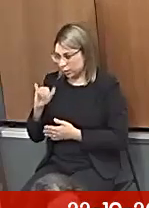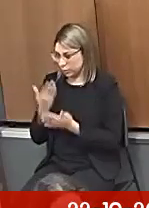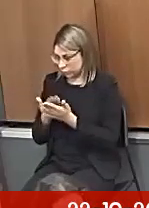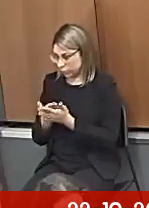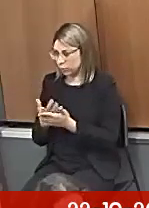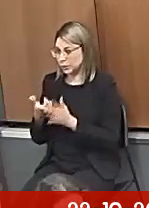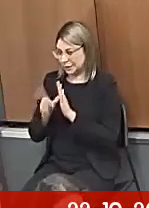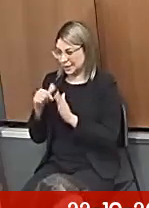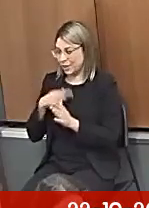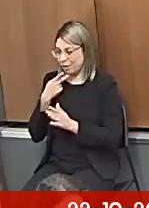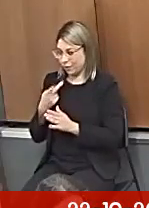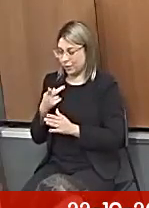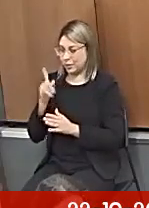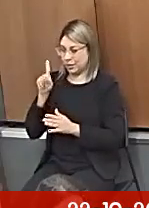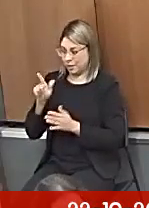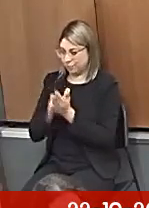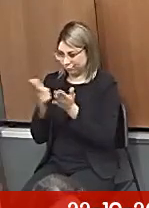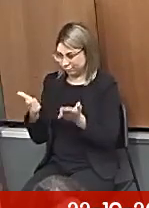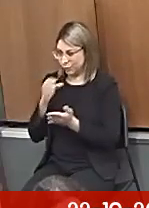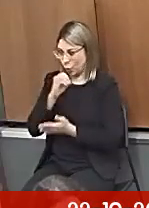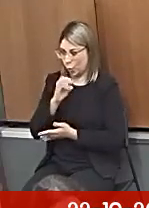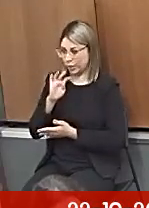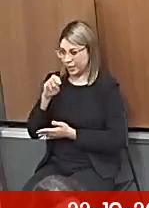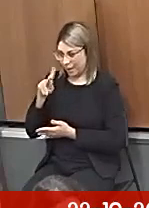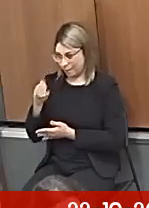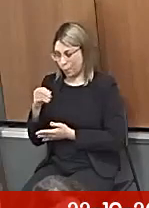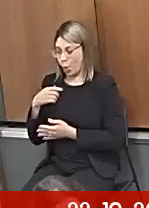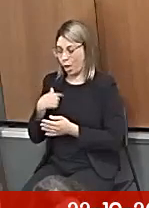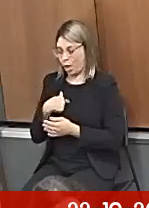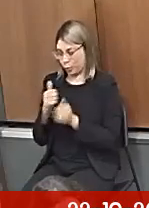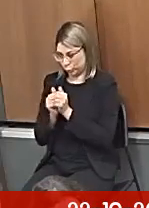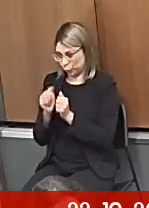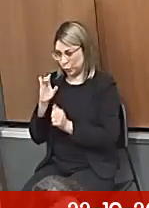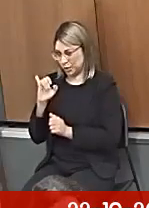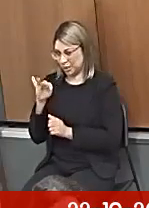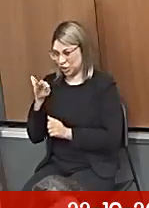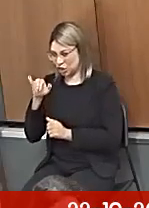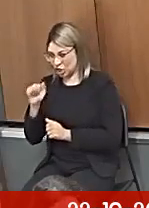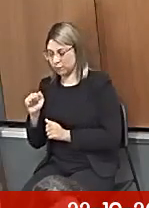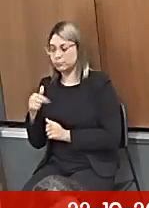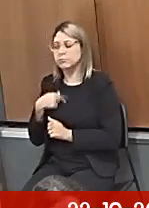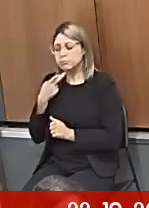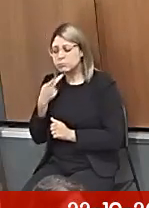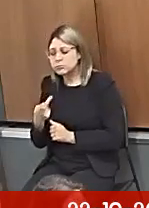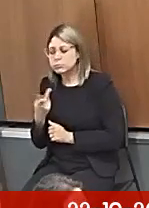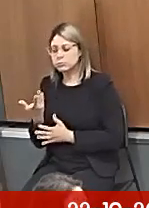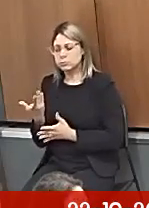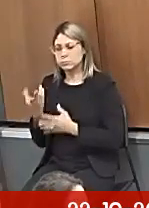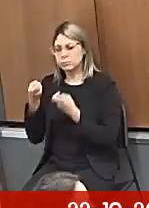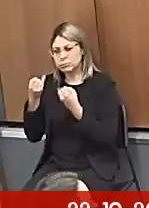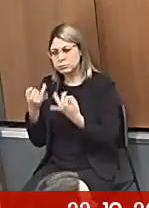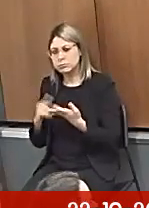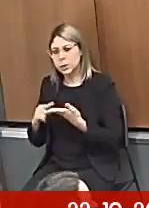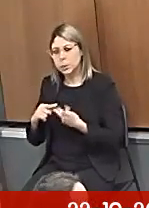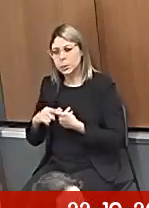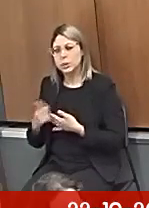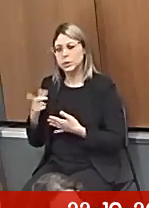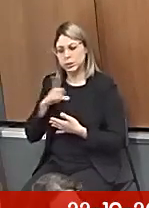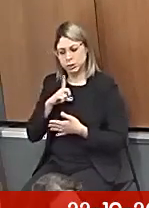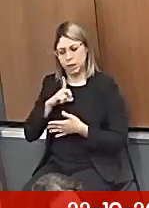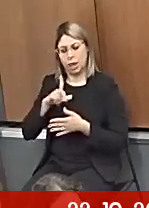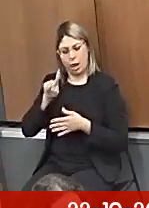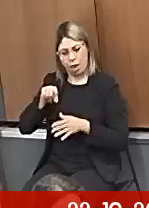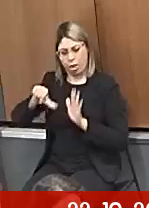na reportagem do jornal Tempo, que eu também participei junto com a Cíntia. Coloquei toda essa questão da existência de